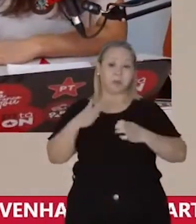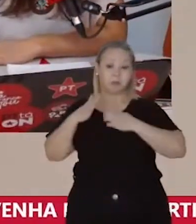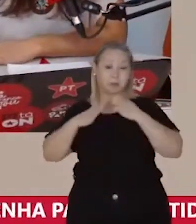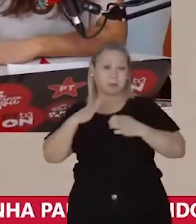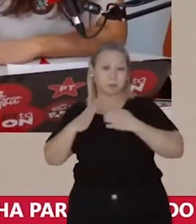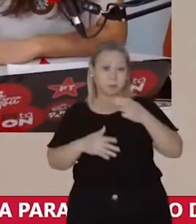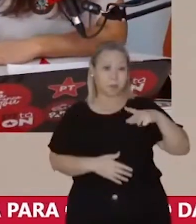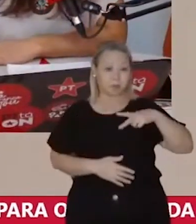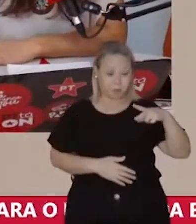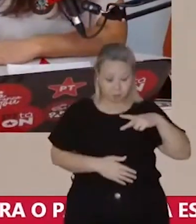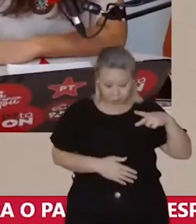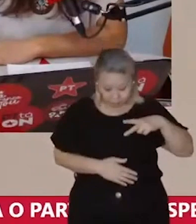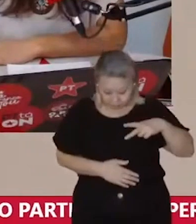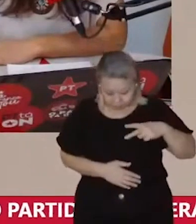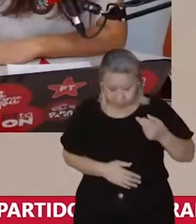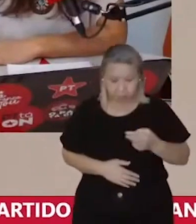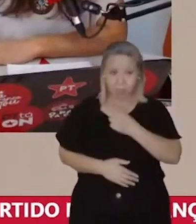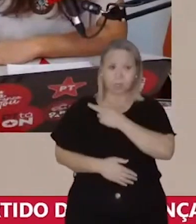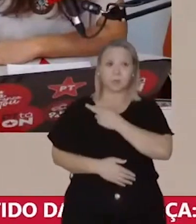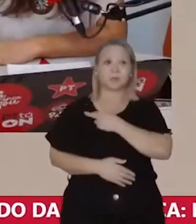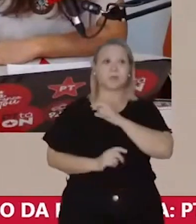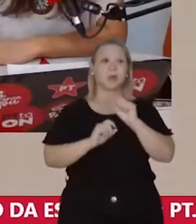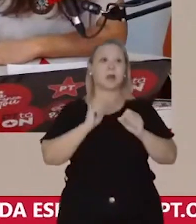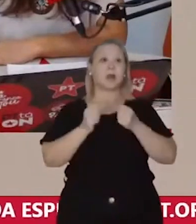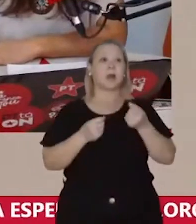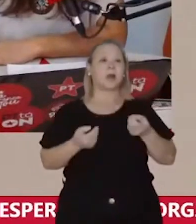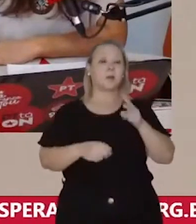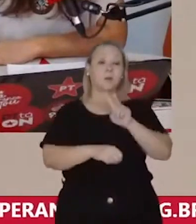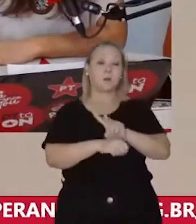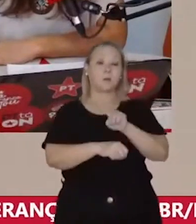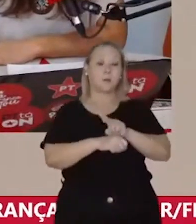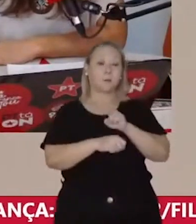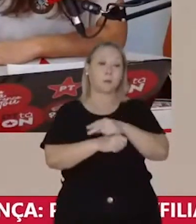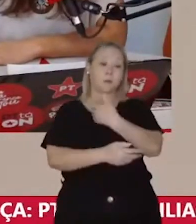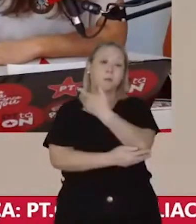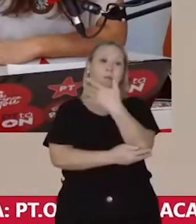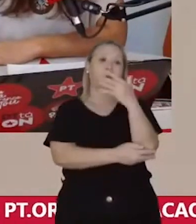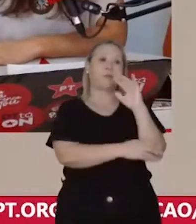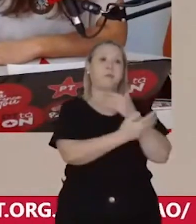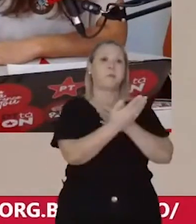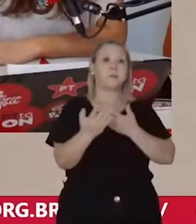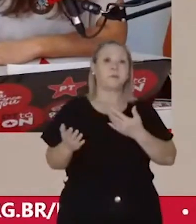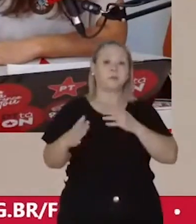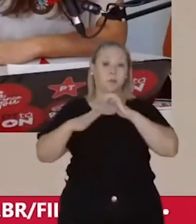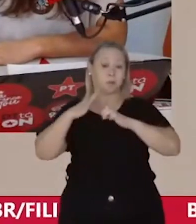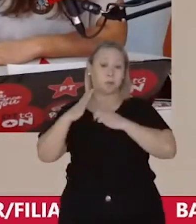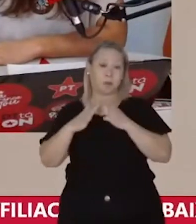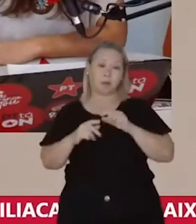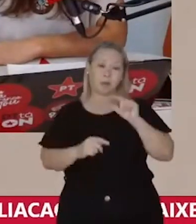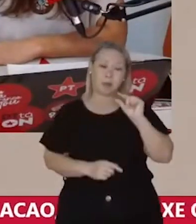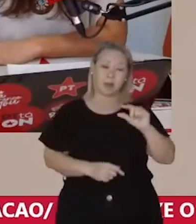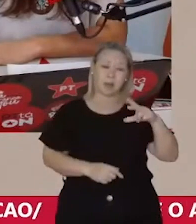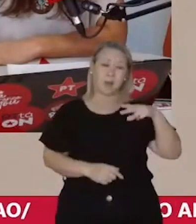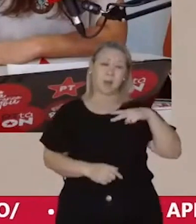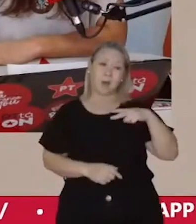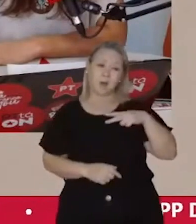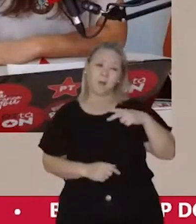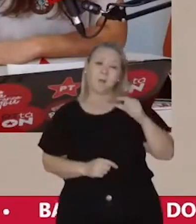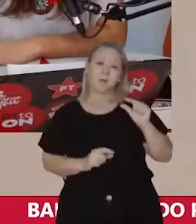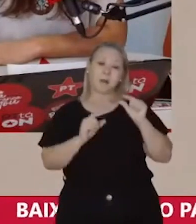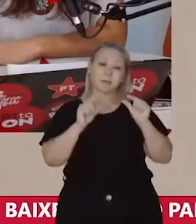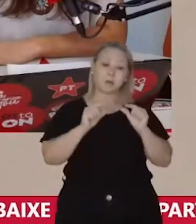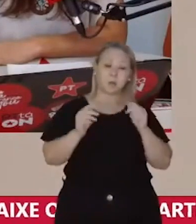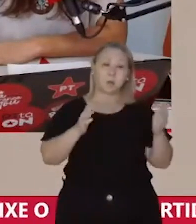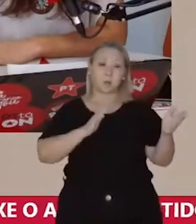empresas particulares a responsabilidade pela preservação do meio ambiente. O mercado pensa a curto prazo. É que lucro você vai